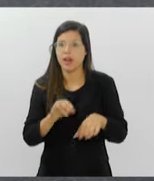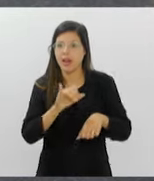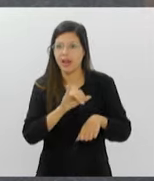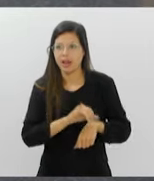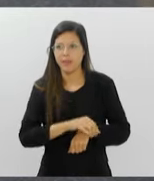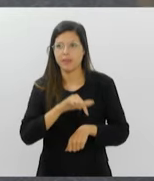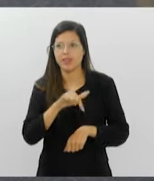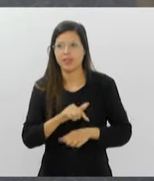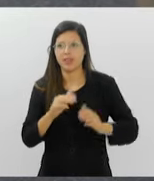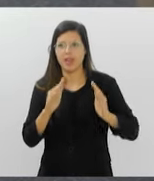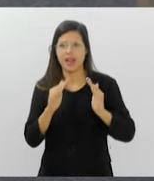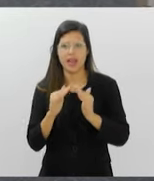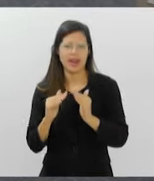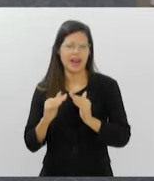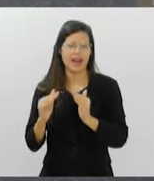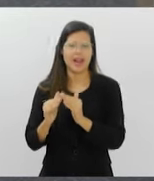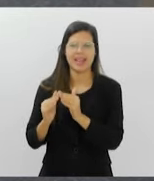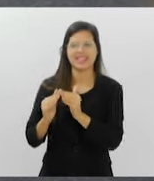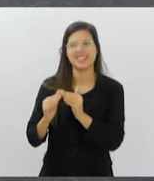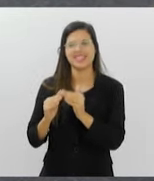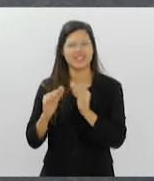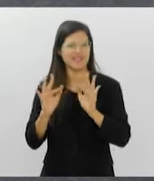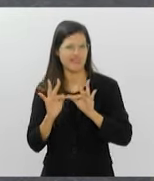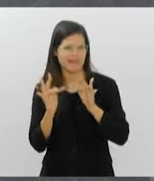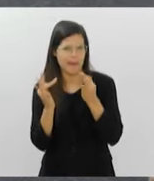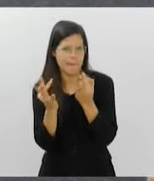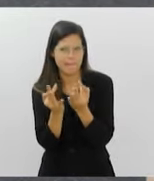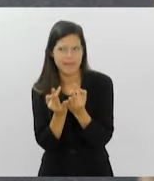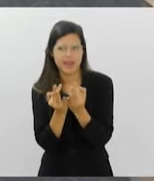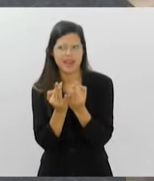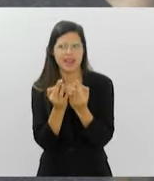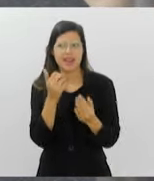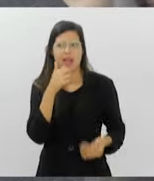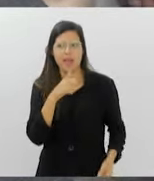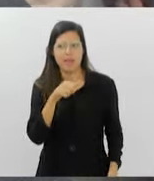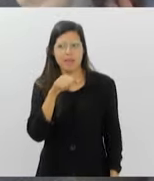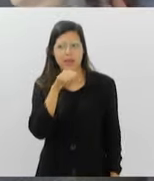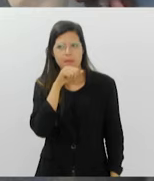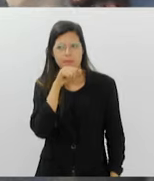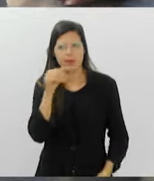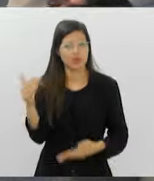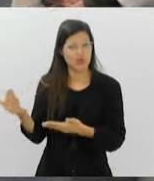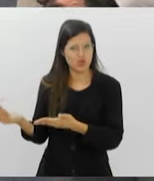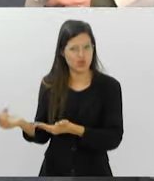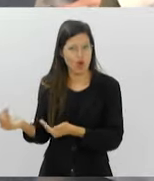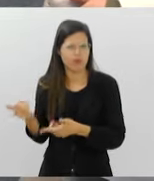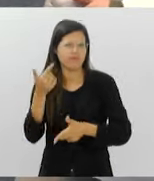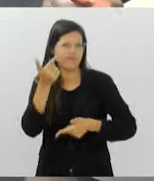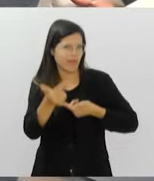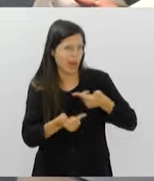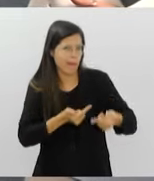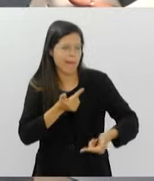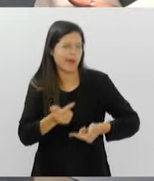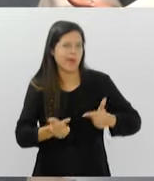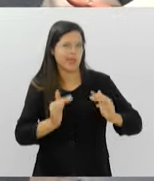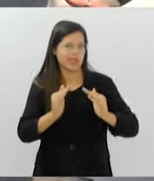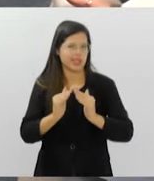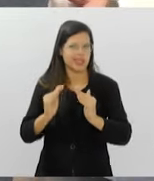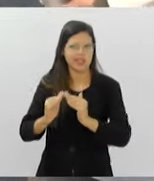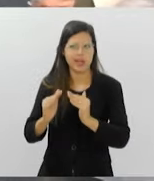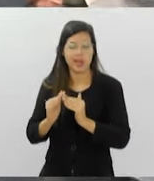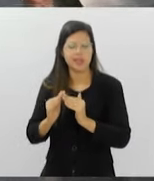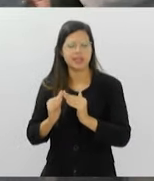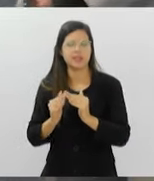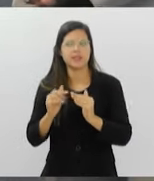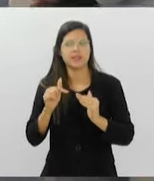né, casas de família, que até mesmo minha mãe, ainda jovem, trabalhou nessas casas, as tal das